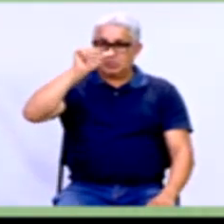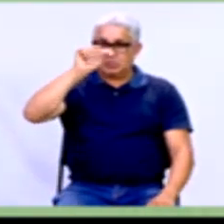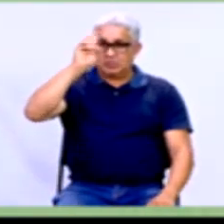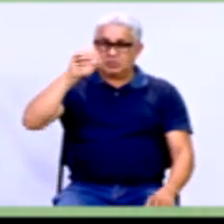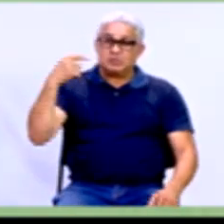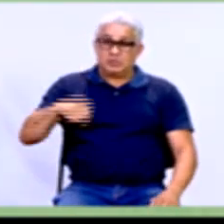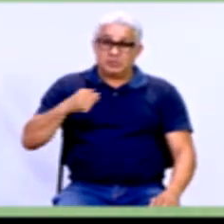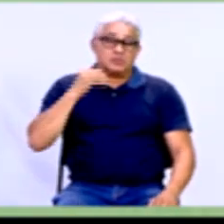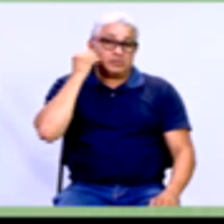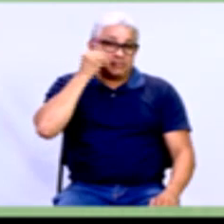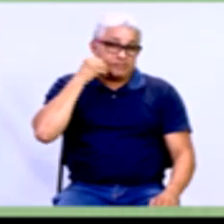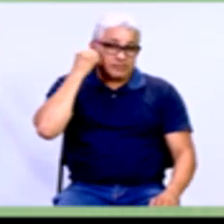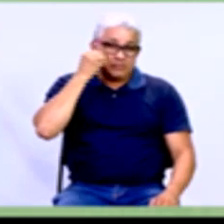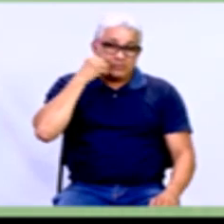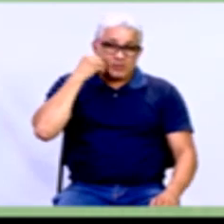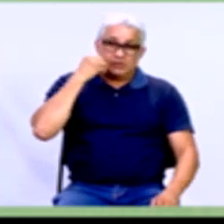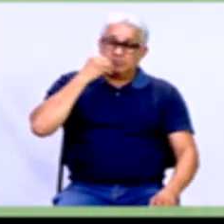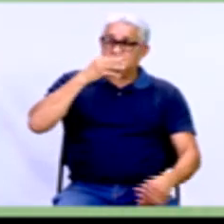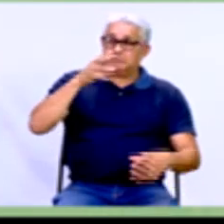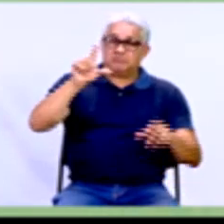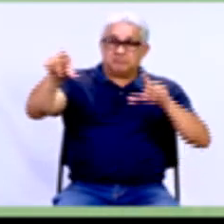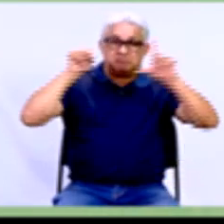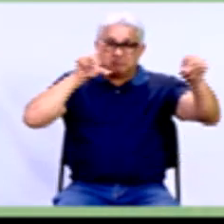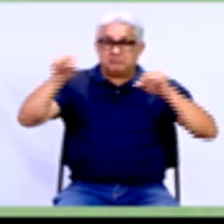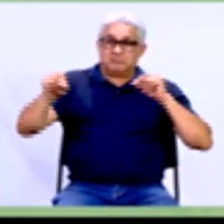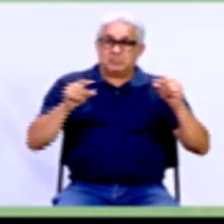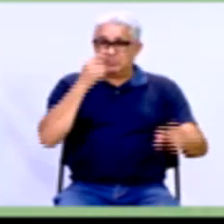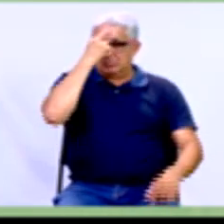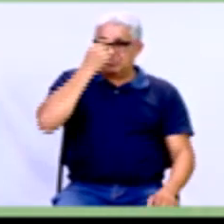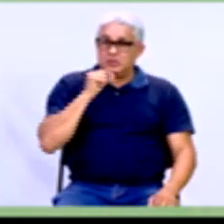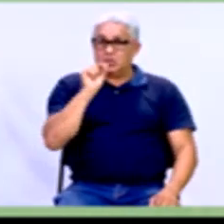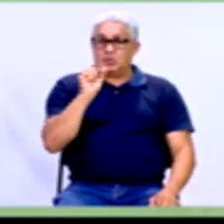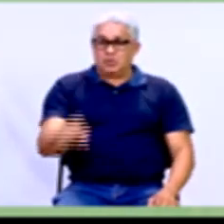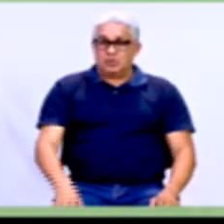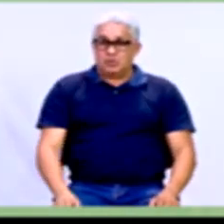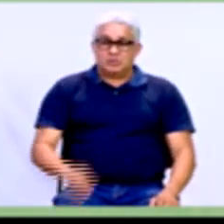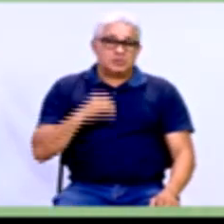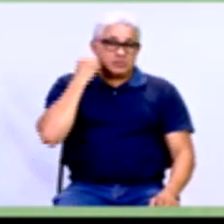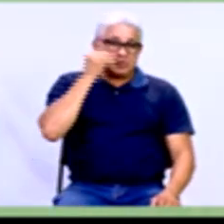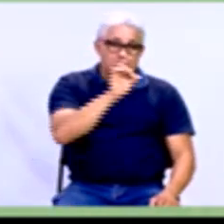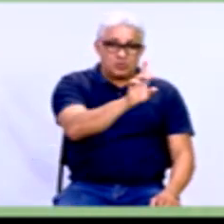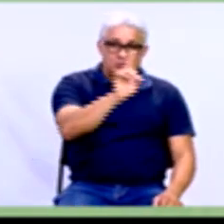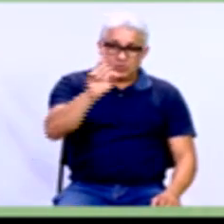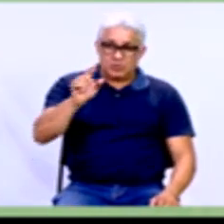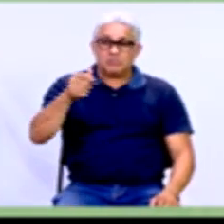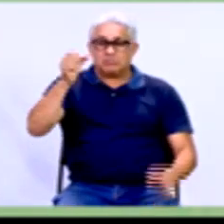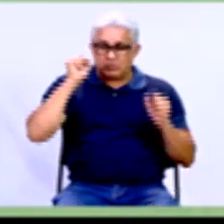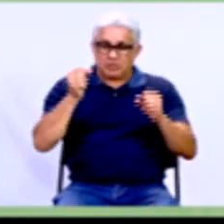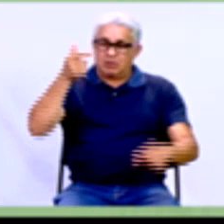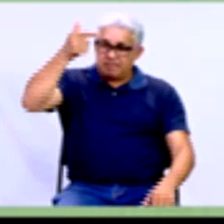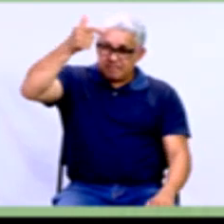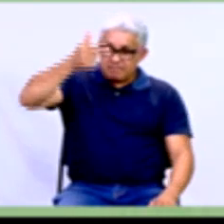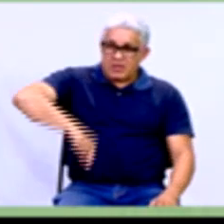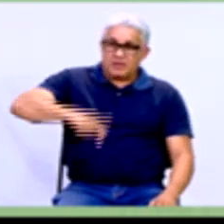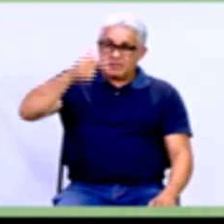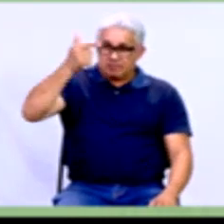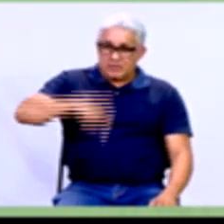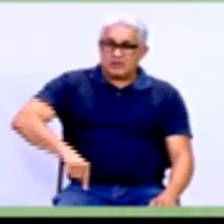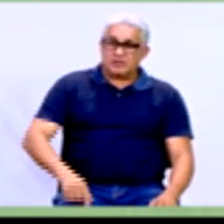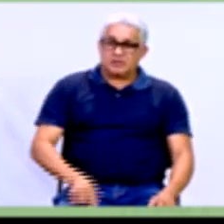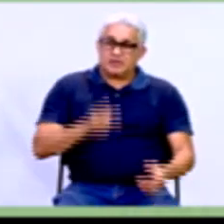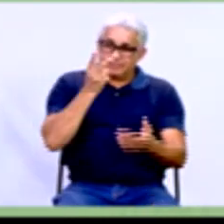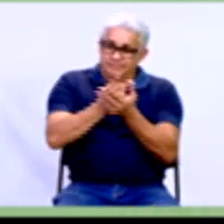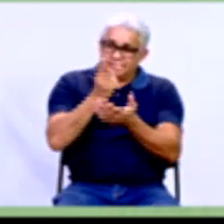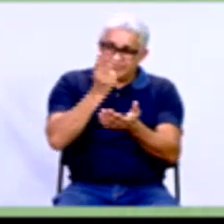experimento aleatório com as seguintes características. Cada experimento pode ser repetido indefinidamente sob as